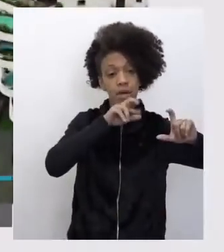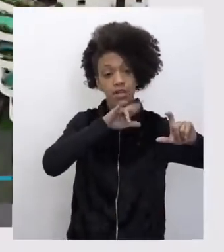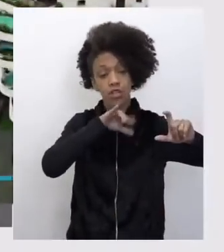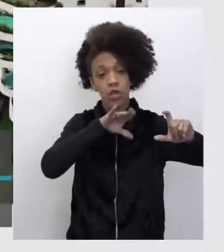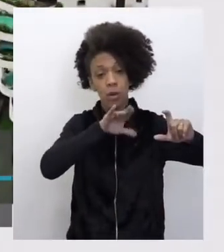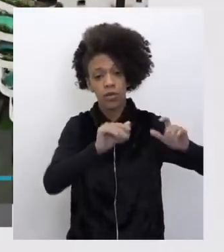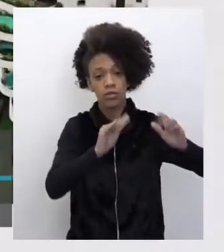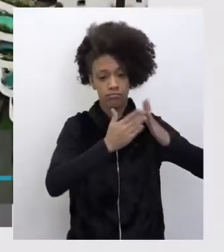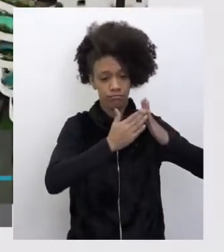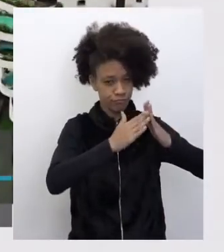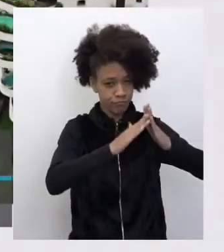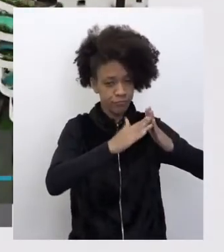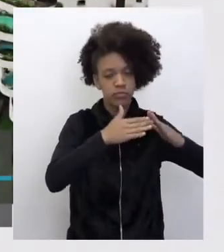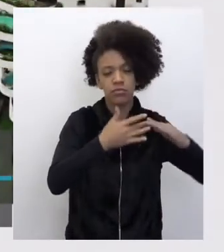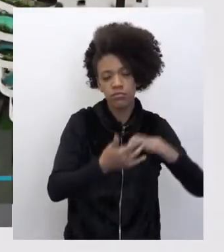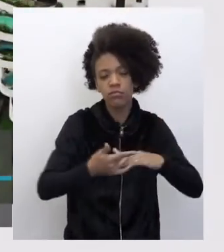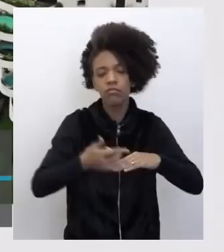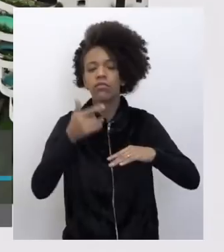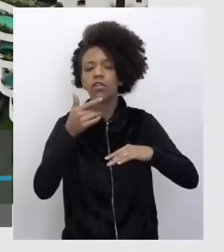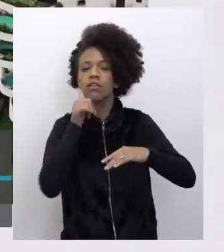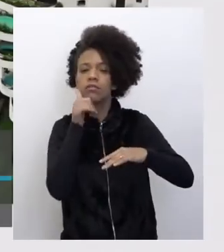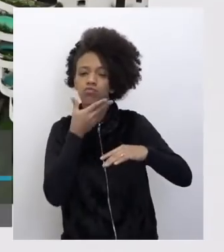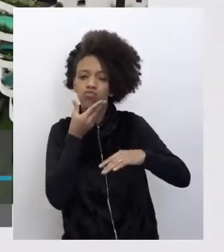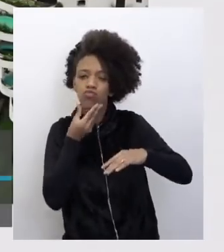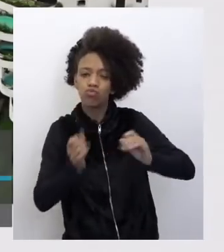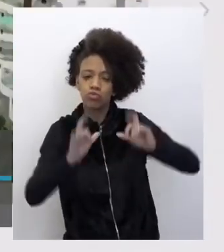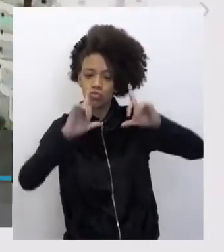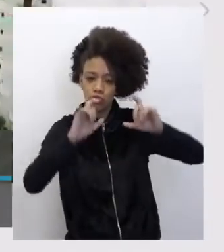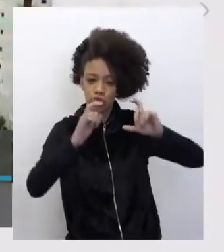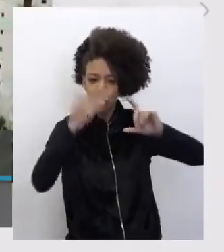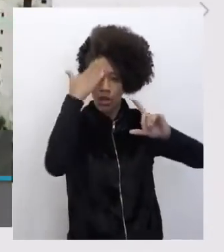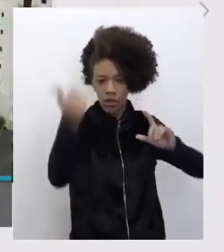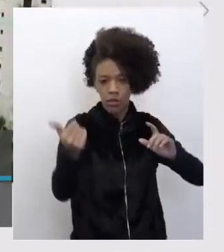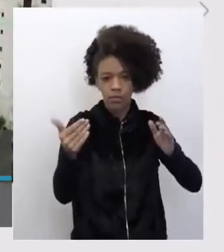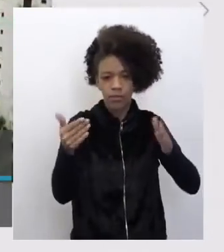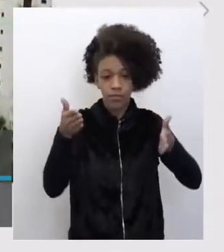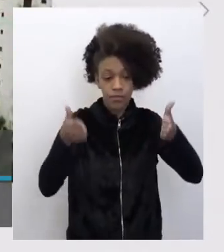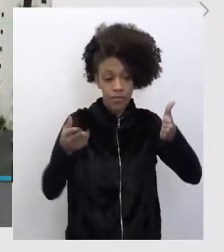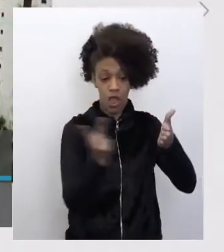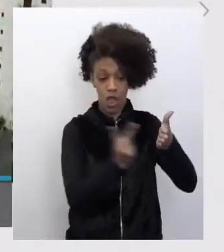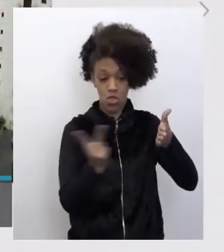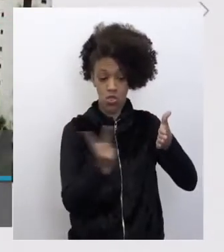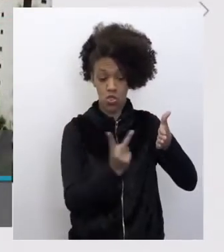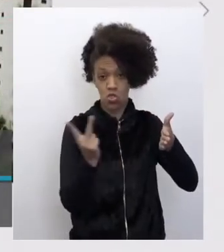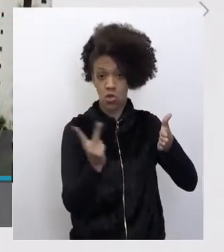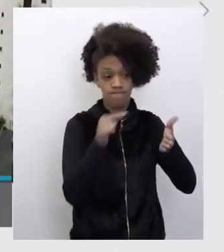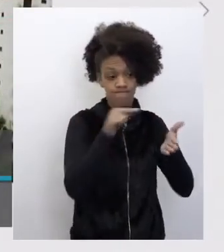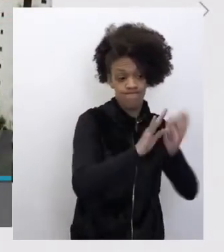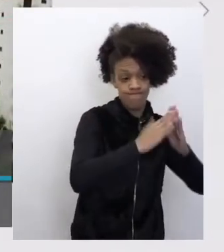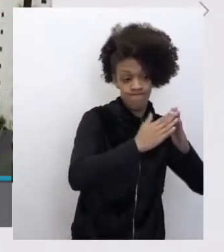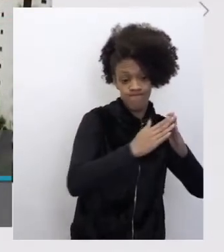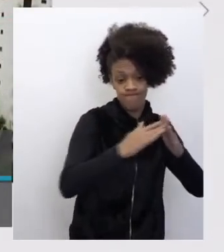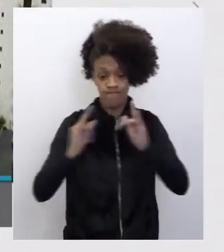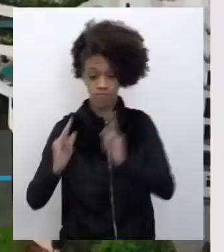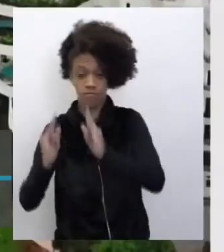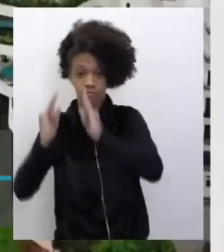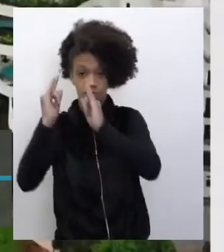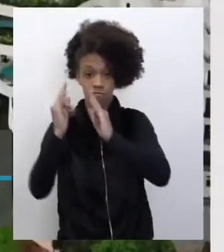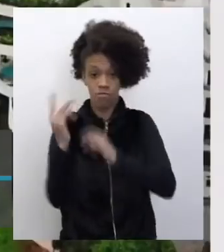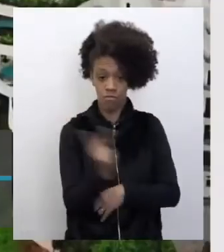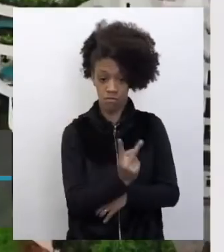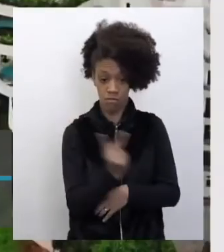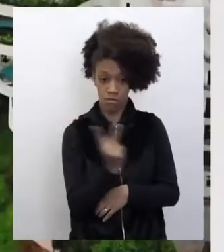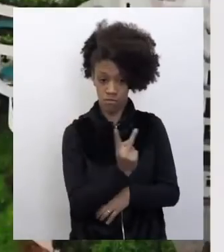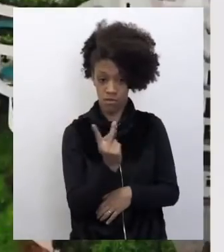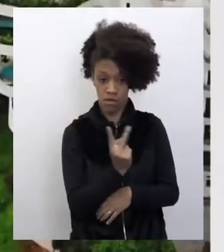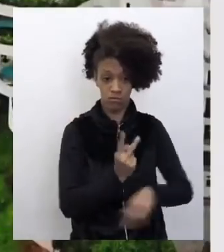que é um fotógrafo brasileiro, ficou muito famosa por mostrar lado a lado duas realidades bastante diferentes dentro de São Paulo, em que de um